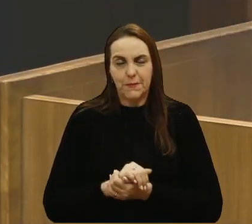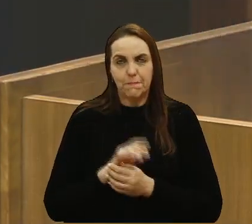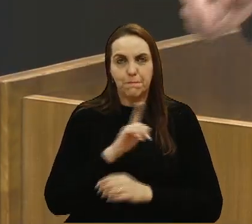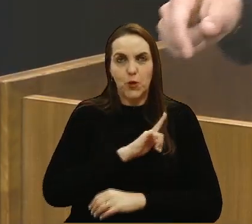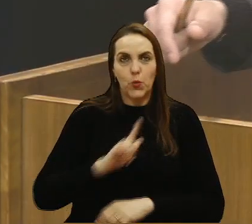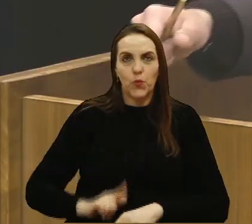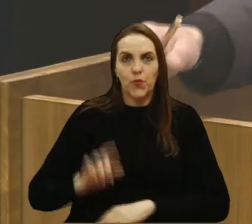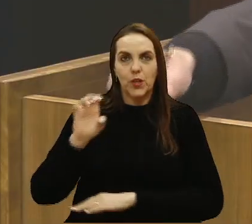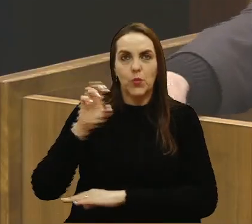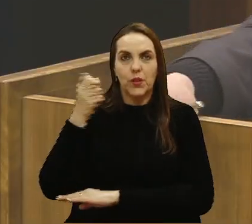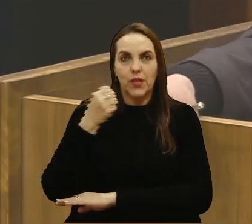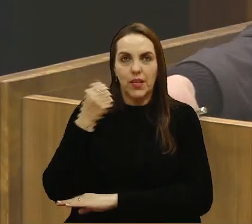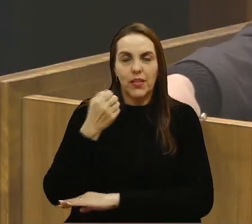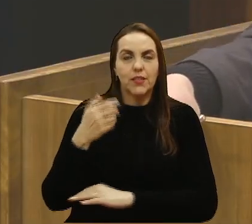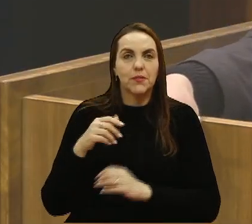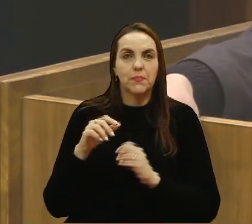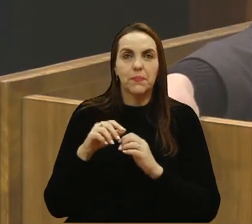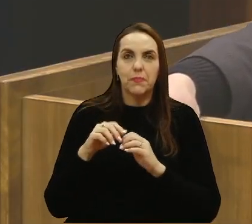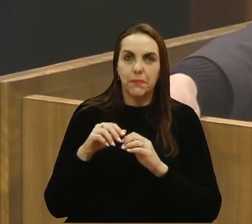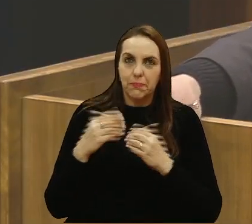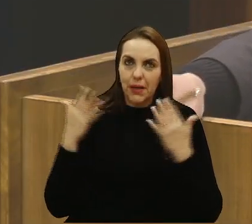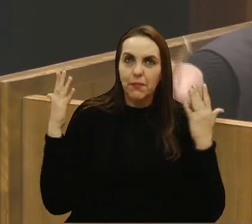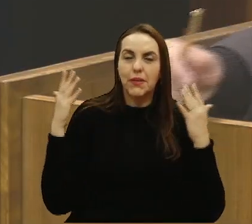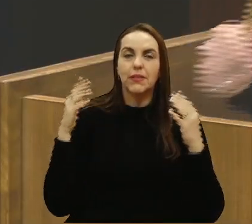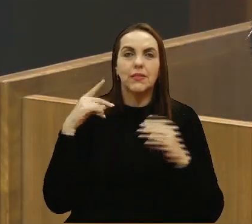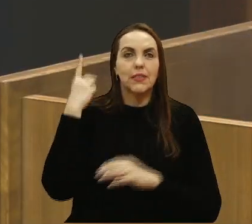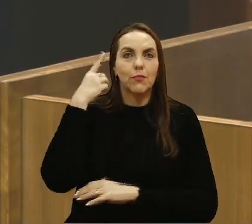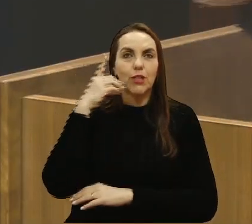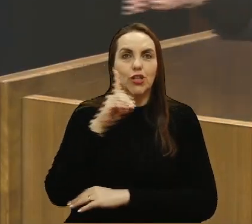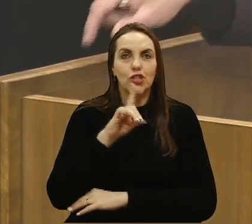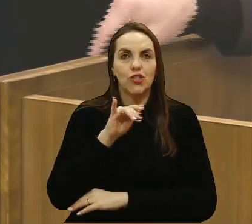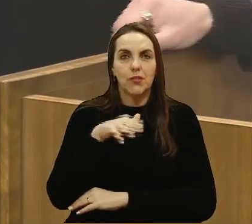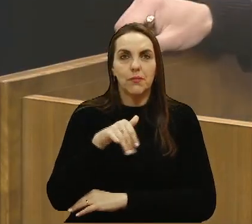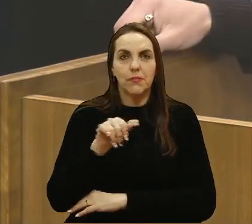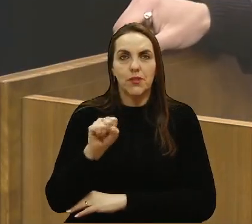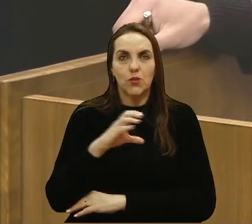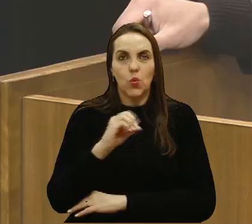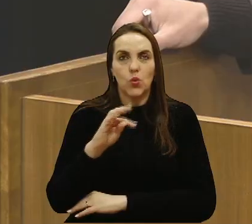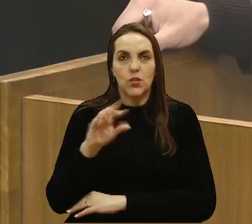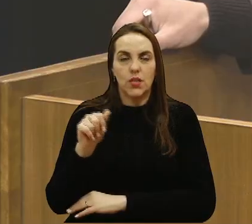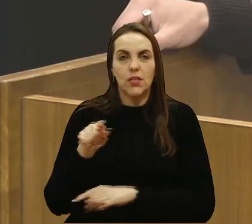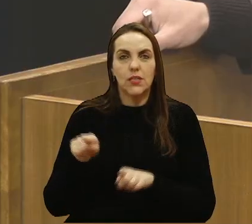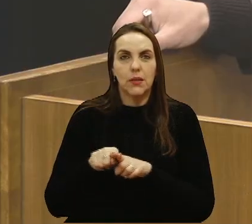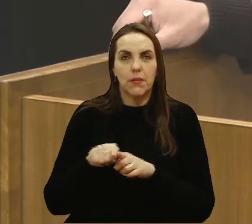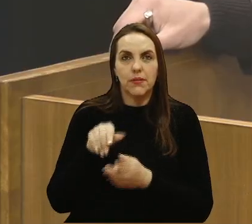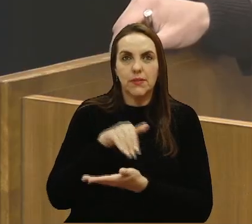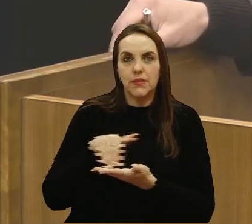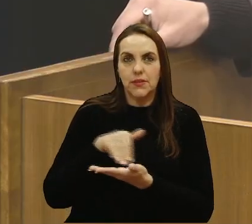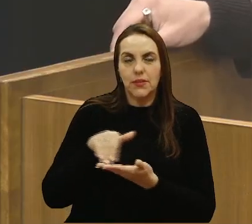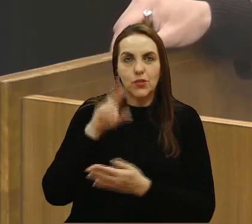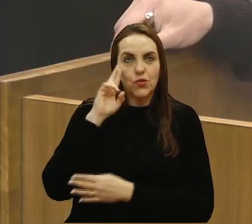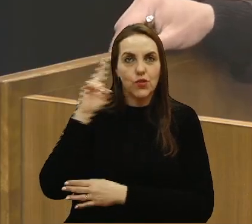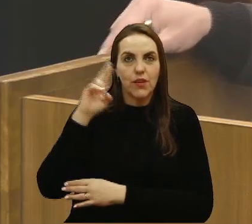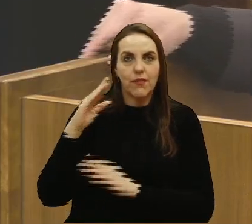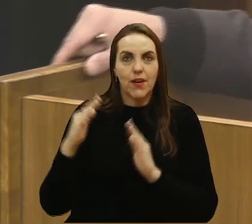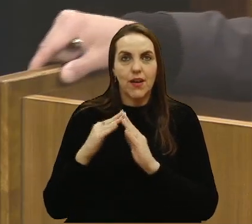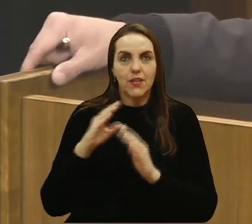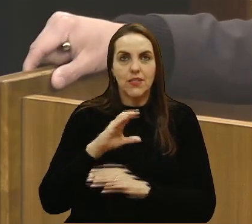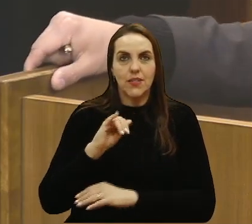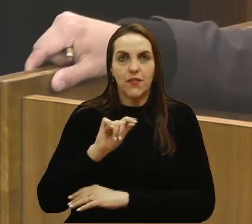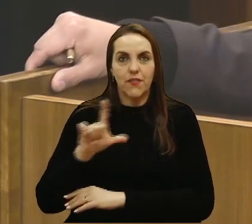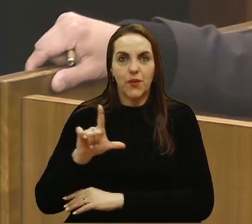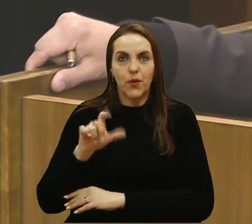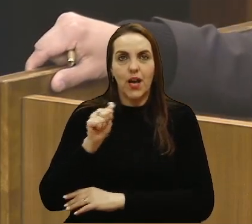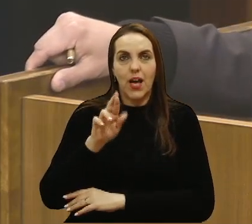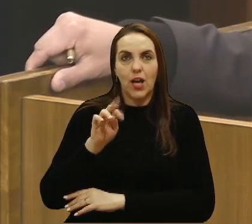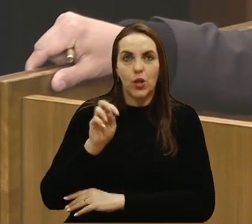governador, parabéns ao deputado Dimas Costa e ao secretário lá da chefe da Casa Civil, Arthur Lemos,